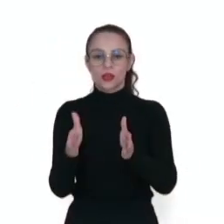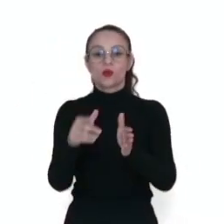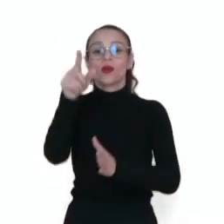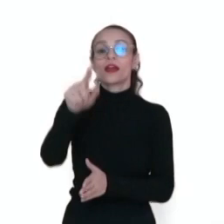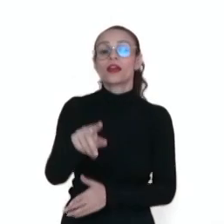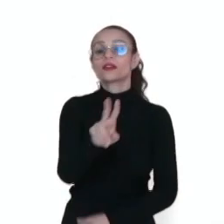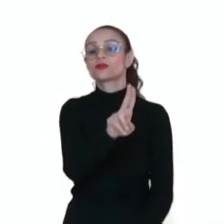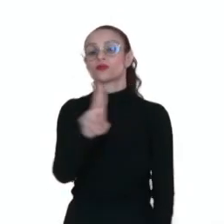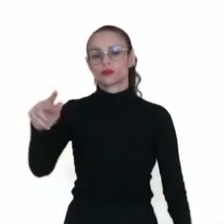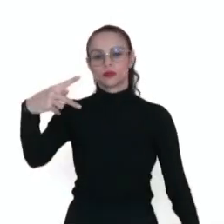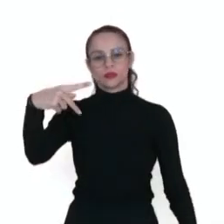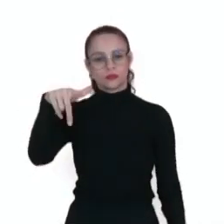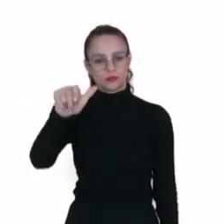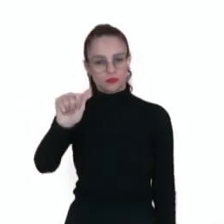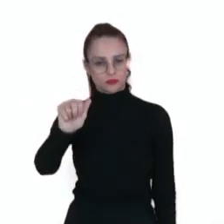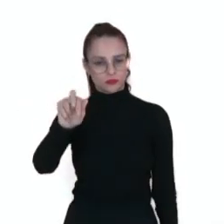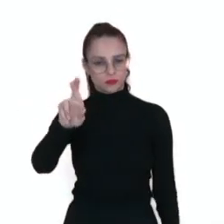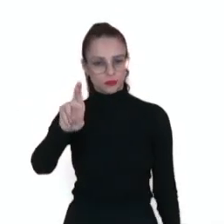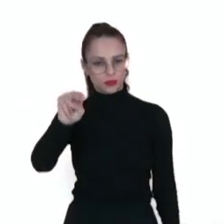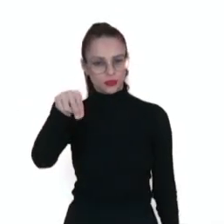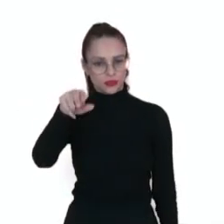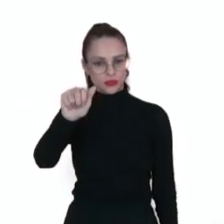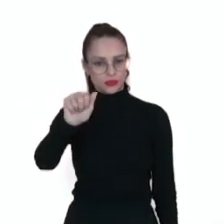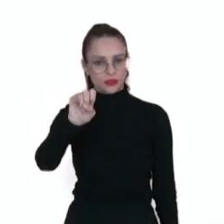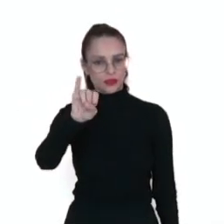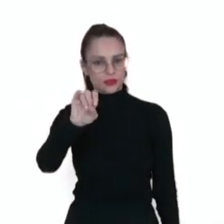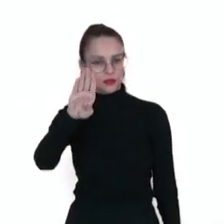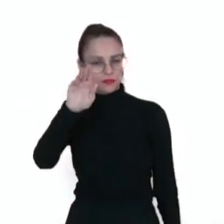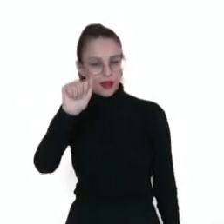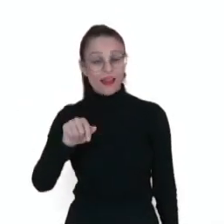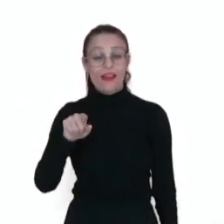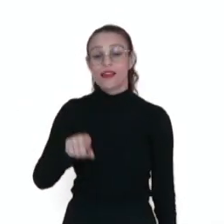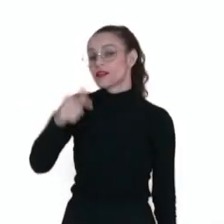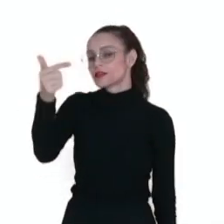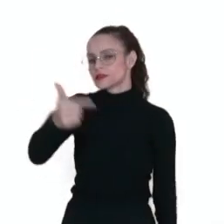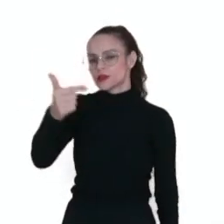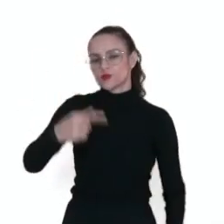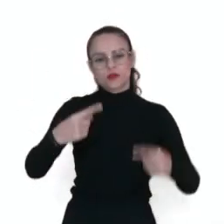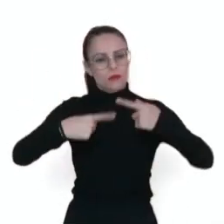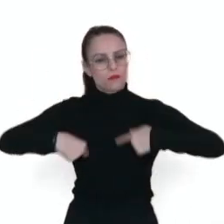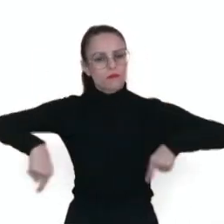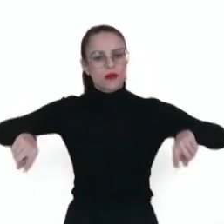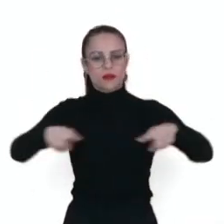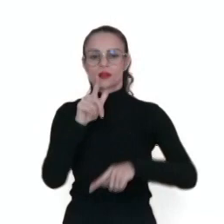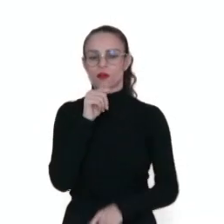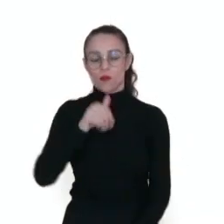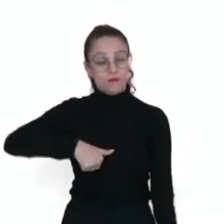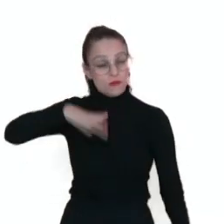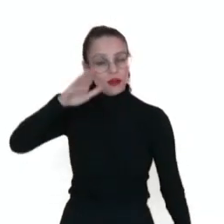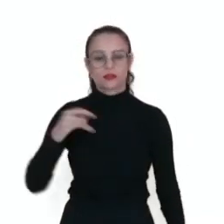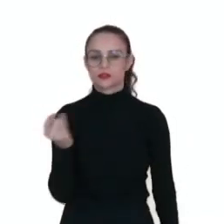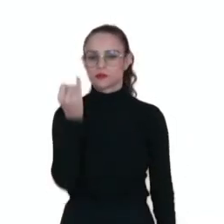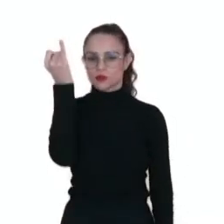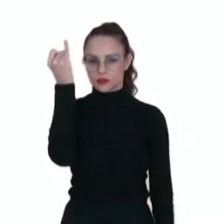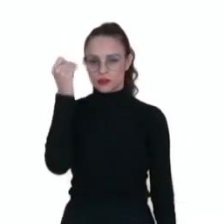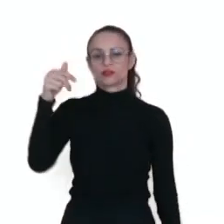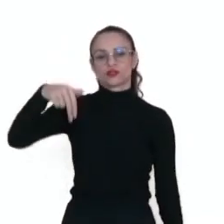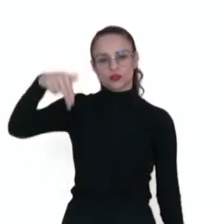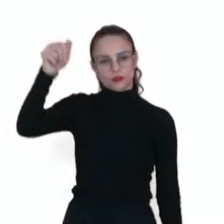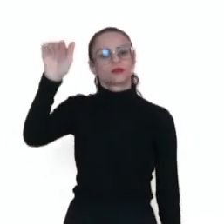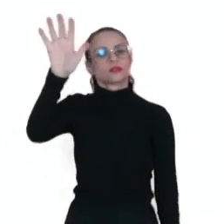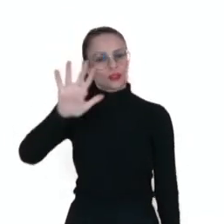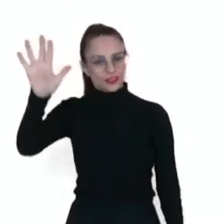Parnaíba. É a segunda bacia mais importante da região Nordeste percorrendo áreas